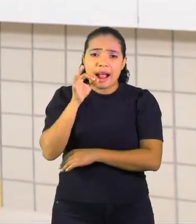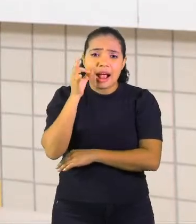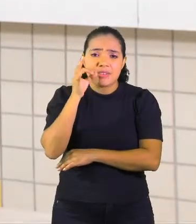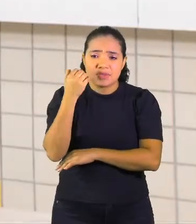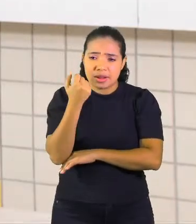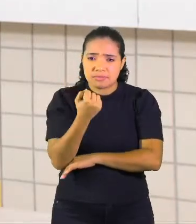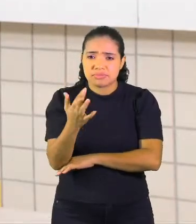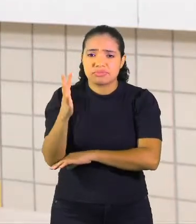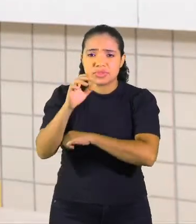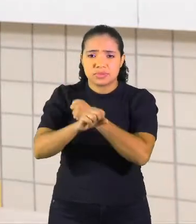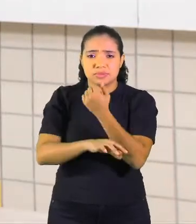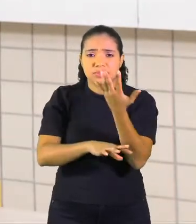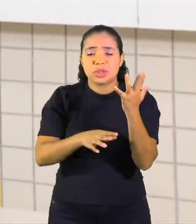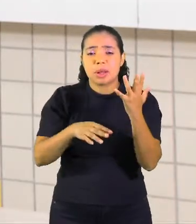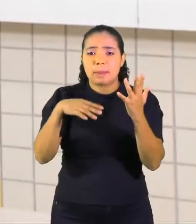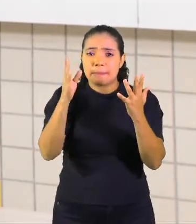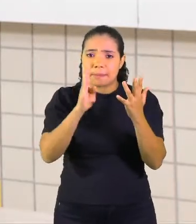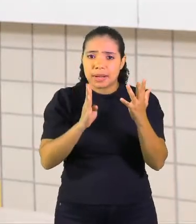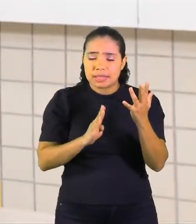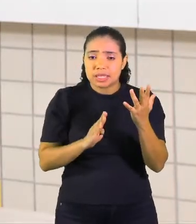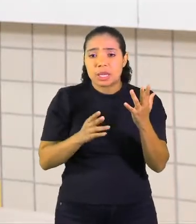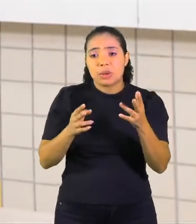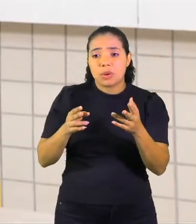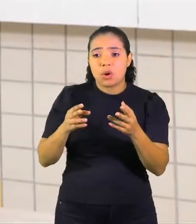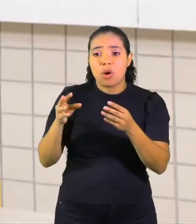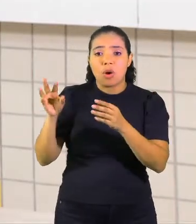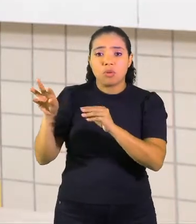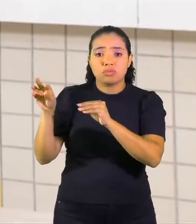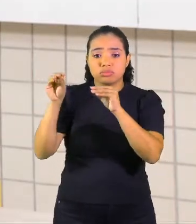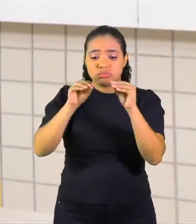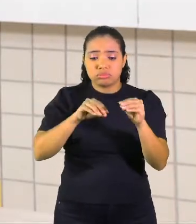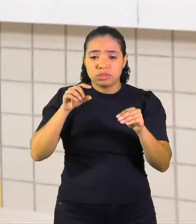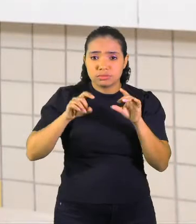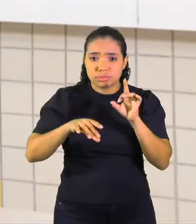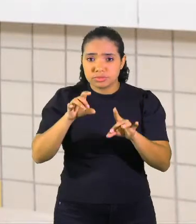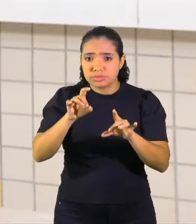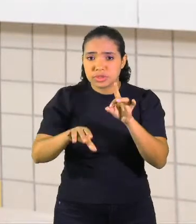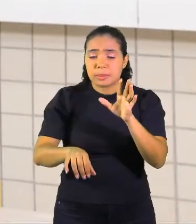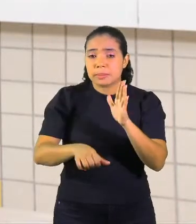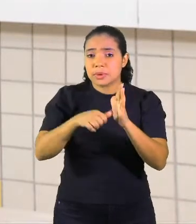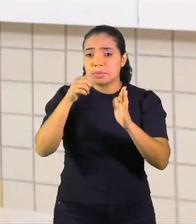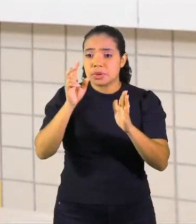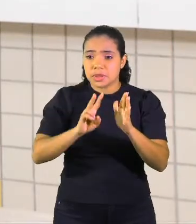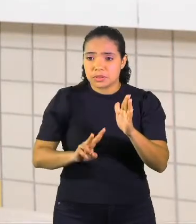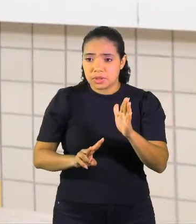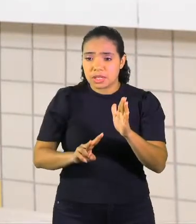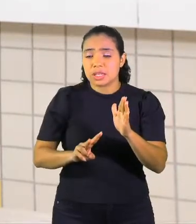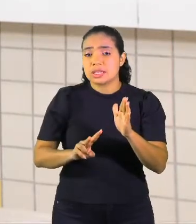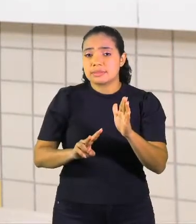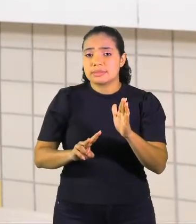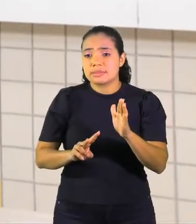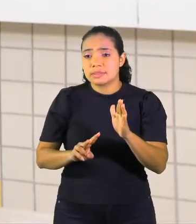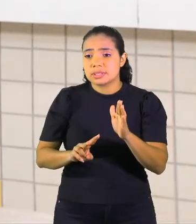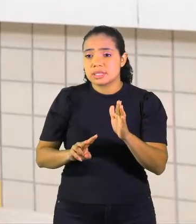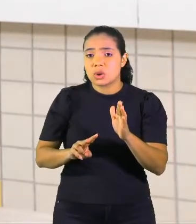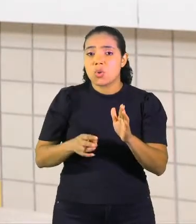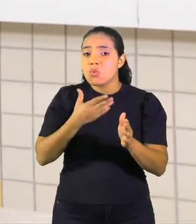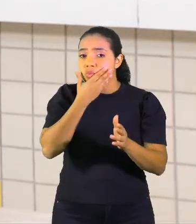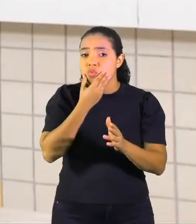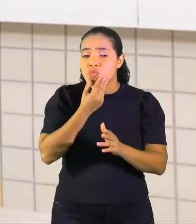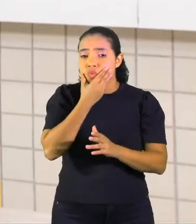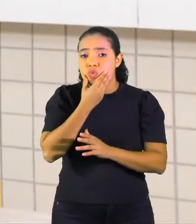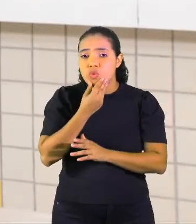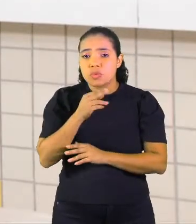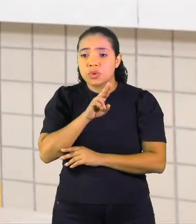Brasil, essas mudas, elas vieram ser cultivadas pela primeira vez que se tem notícia por um senhor